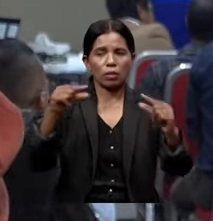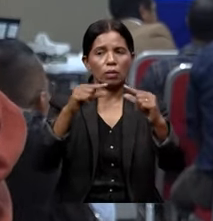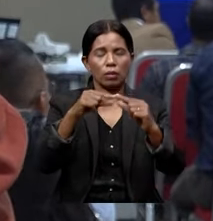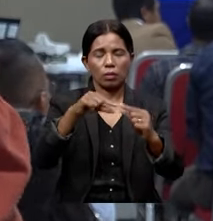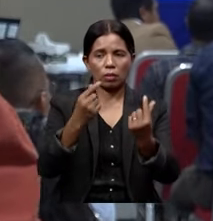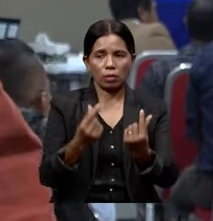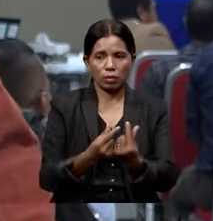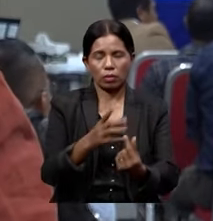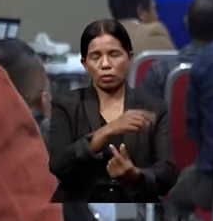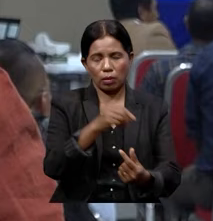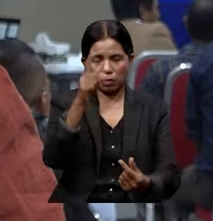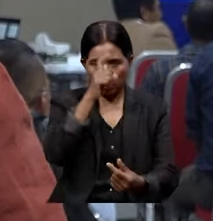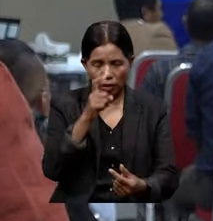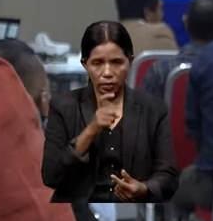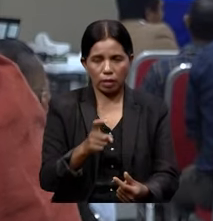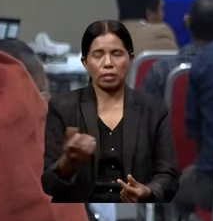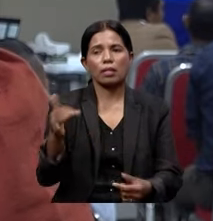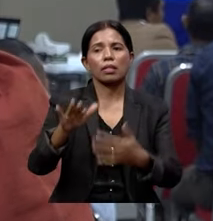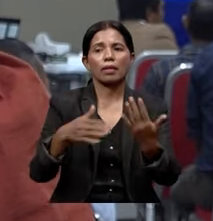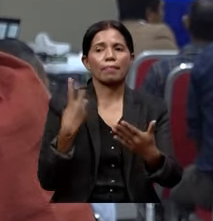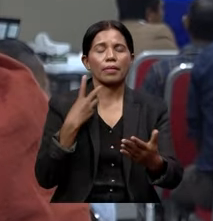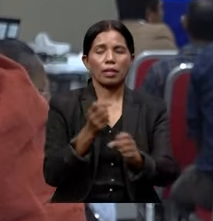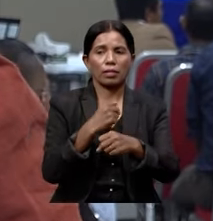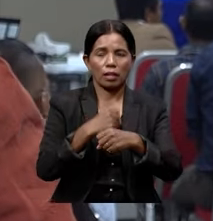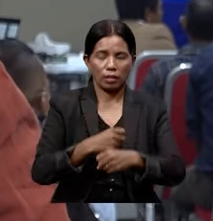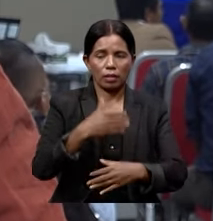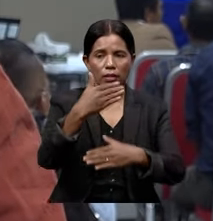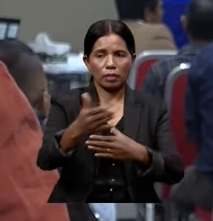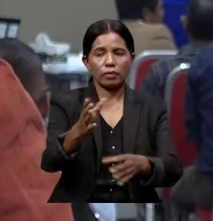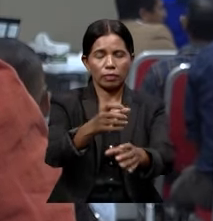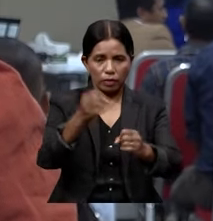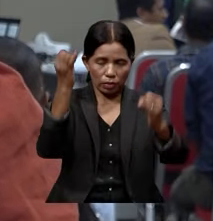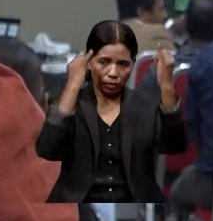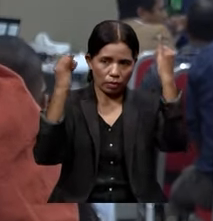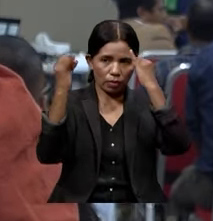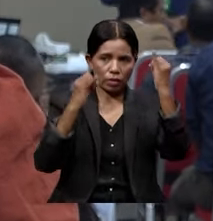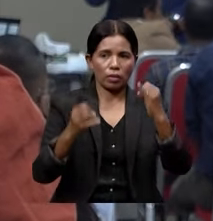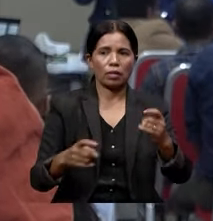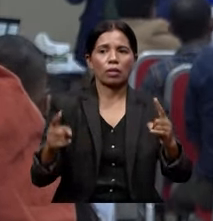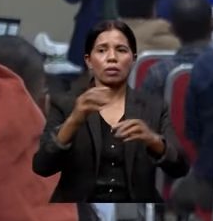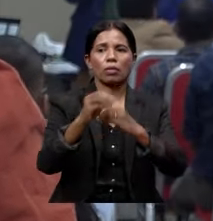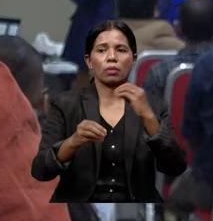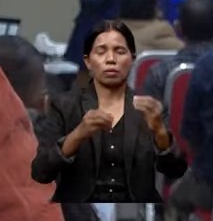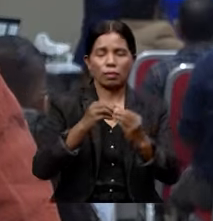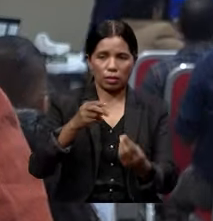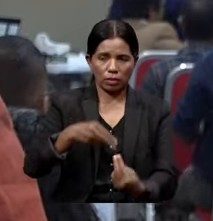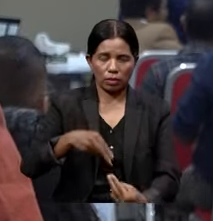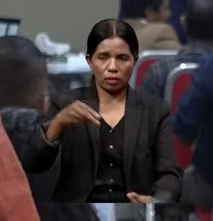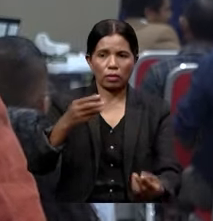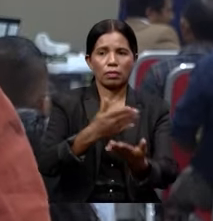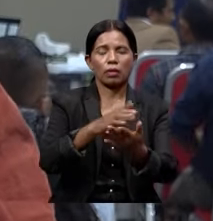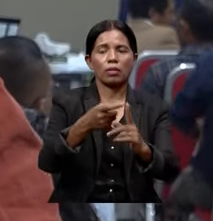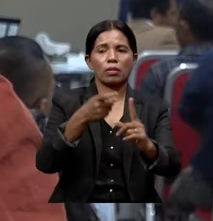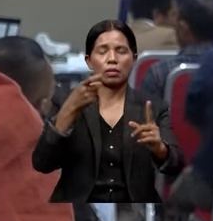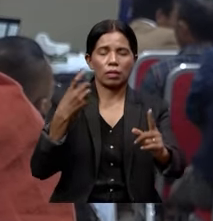adulto, no grupo idoso sira. E dane ita halo a divulgação e informação sobre nutrição, livro se